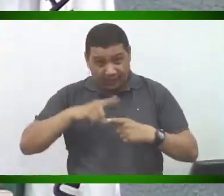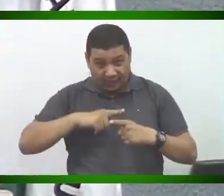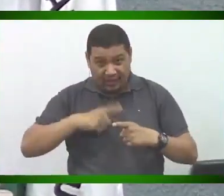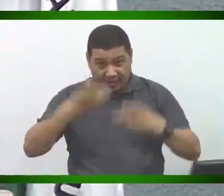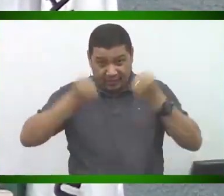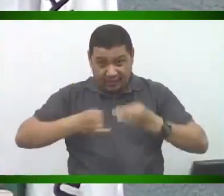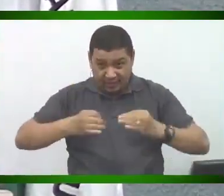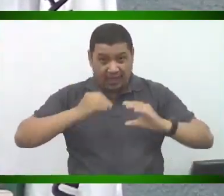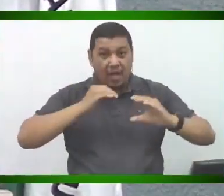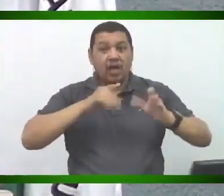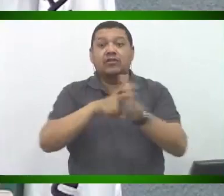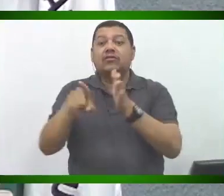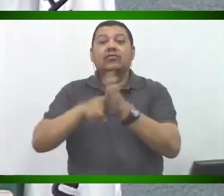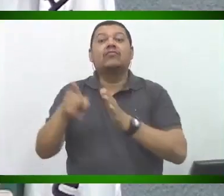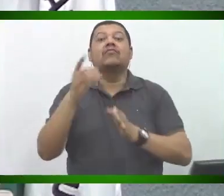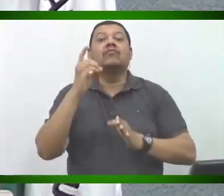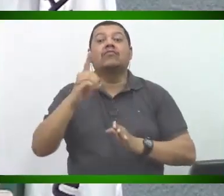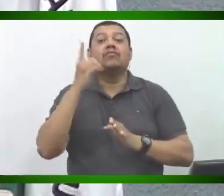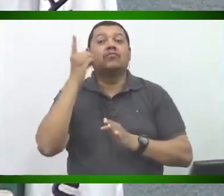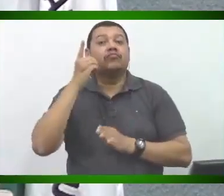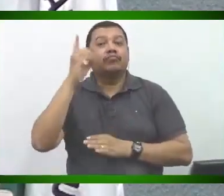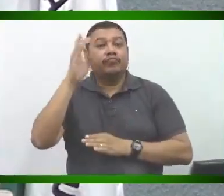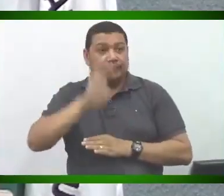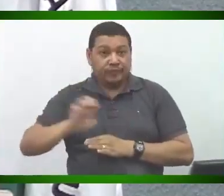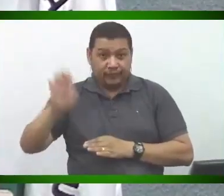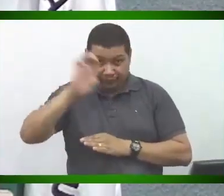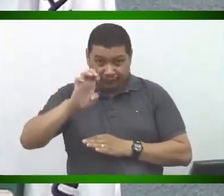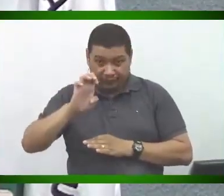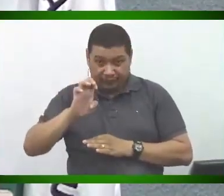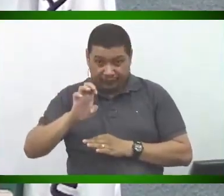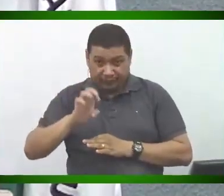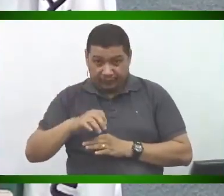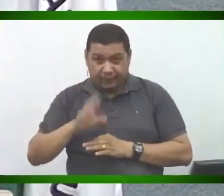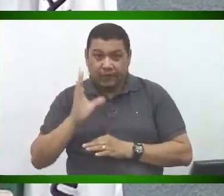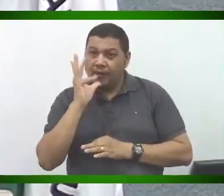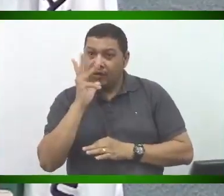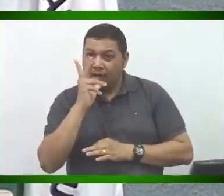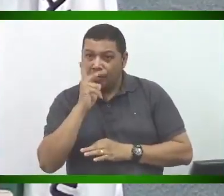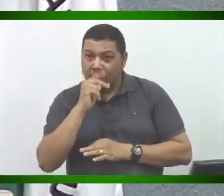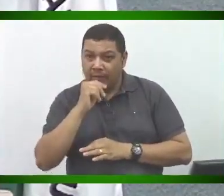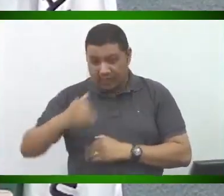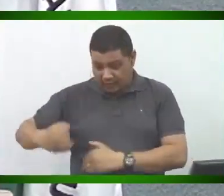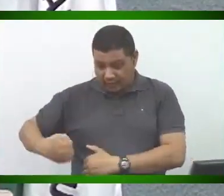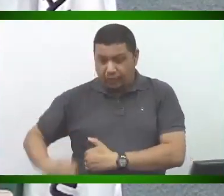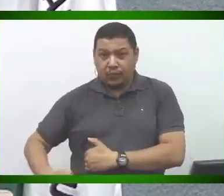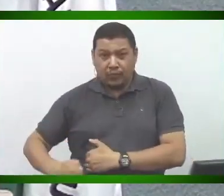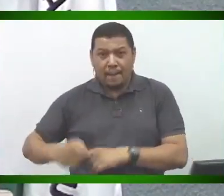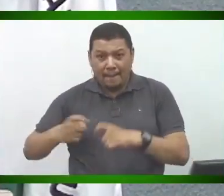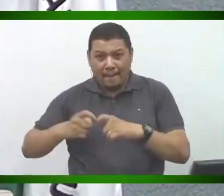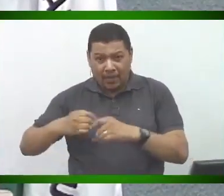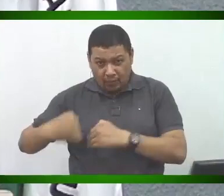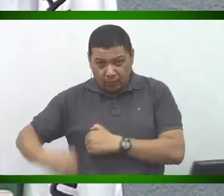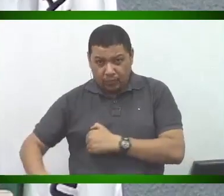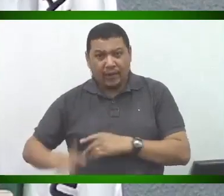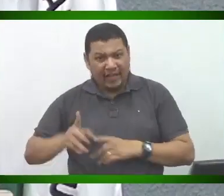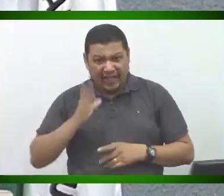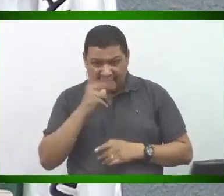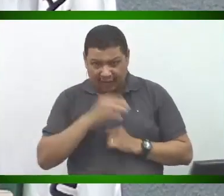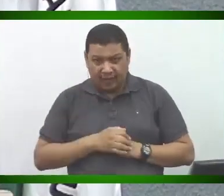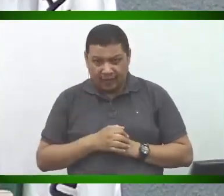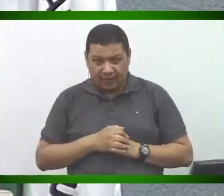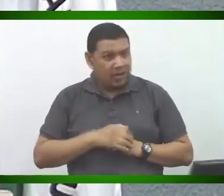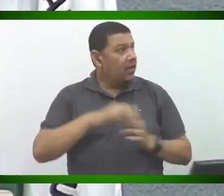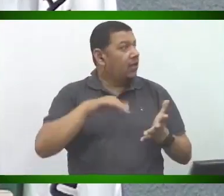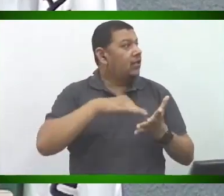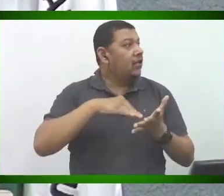transmitir a pergunta para os nossos deputados estaduais. Será que demora, deputados estaduais, fazer a cirurgia desse paciente? Será que demora,